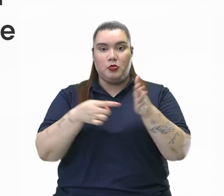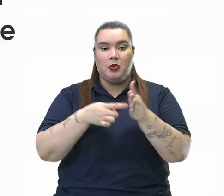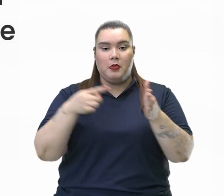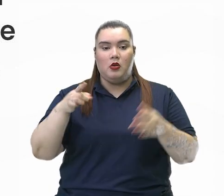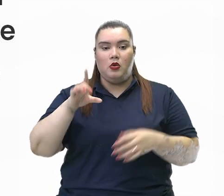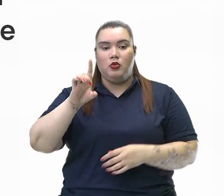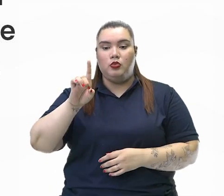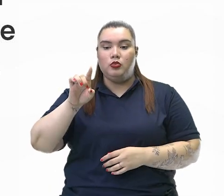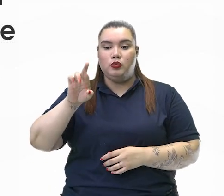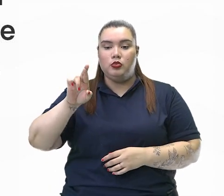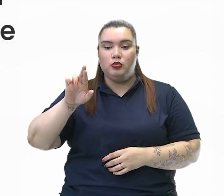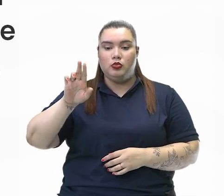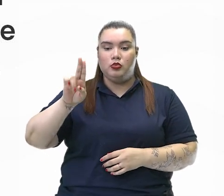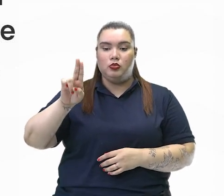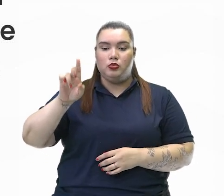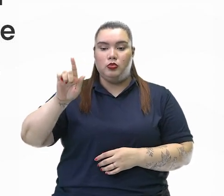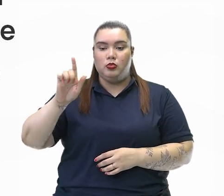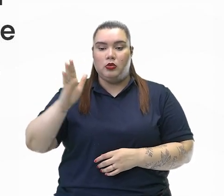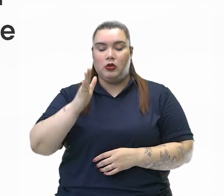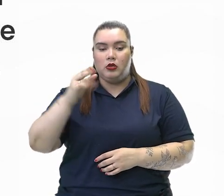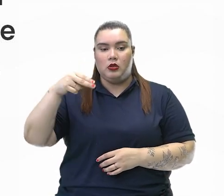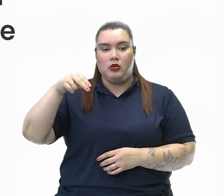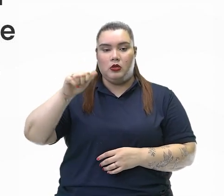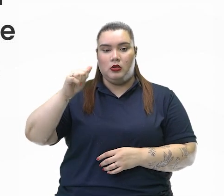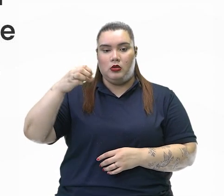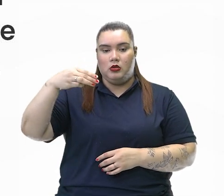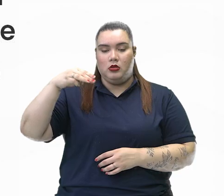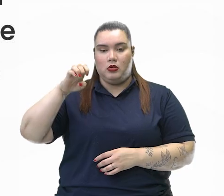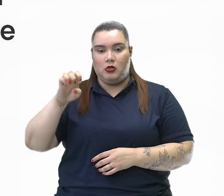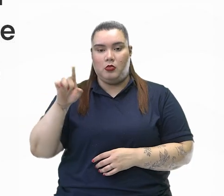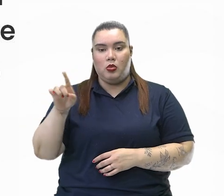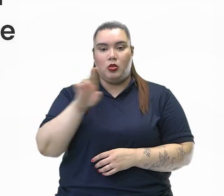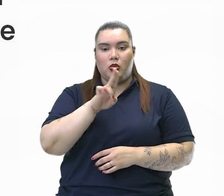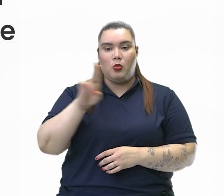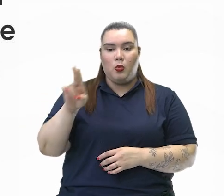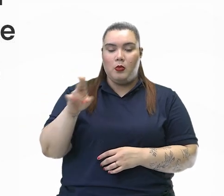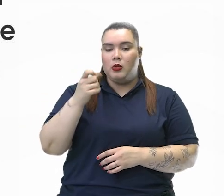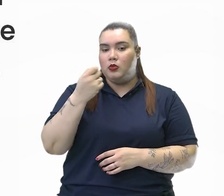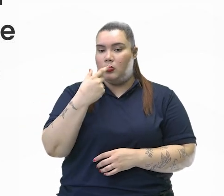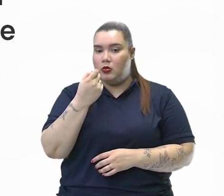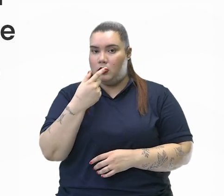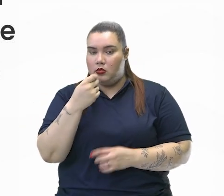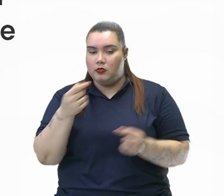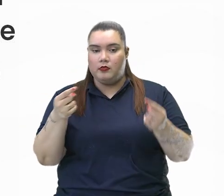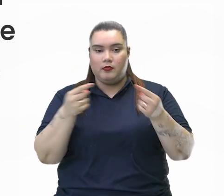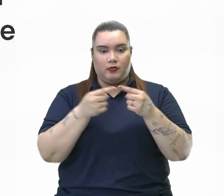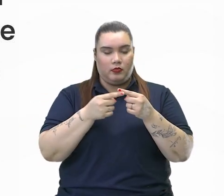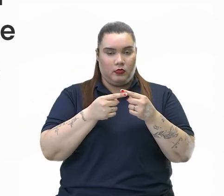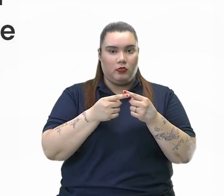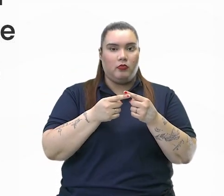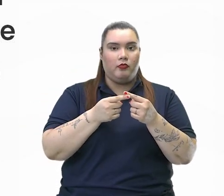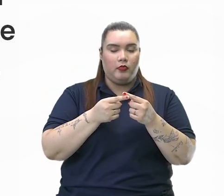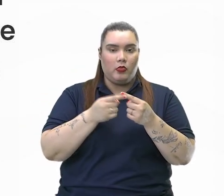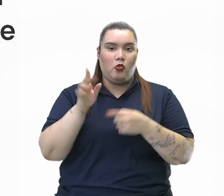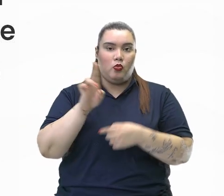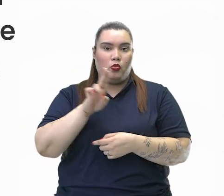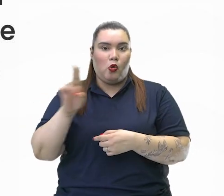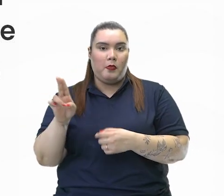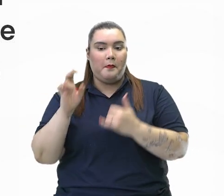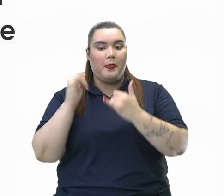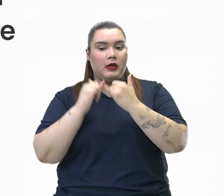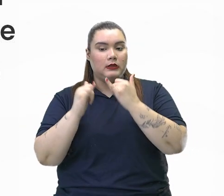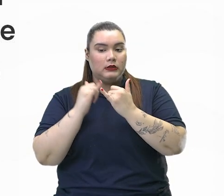que é o nome do remédio. Ali está escrito, né, generic name or brand name. Então, é o nome